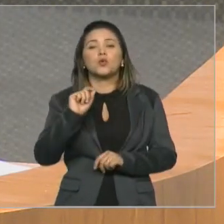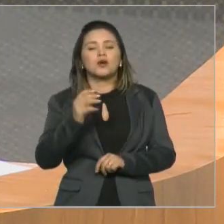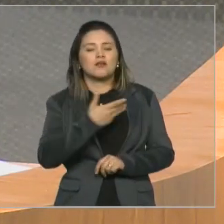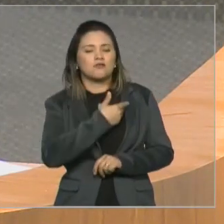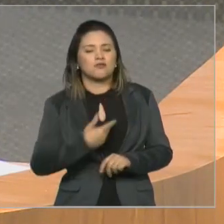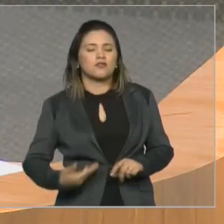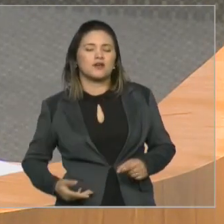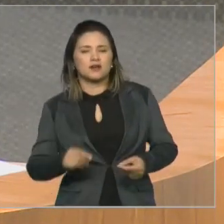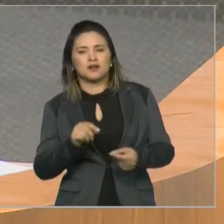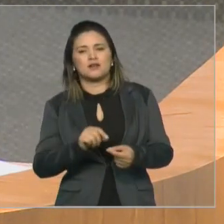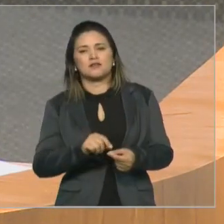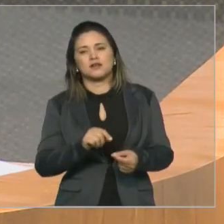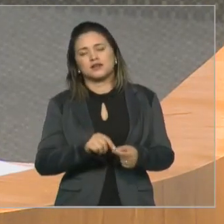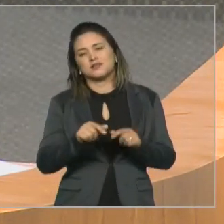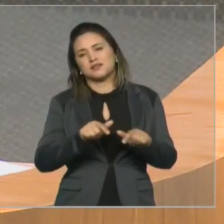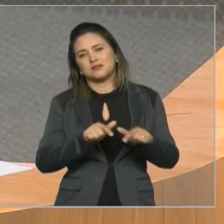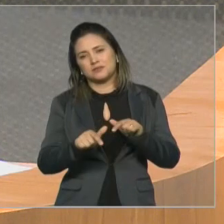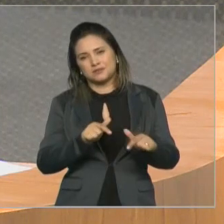Com a única